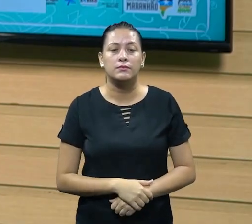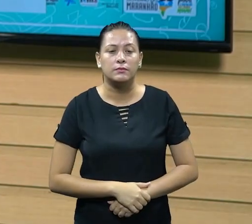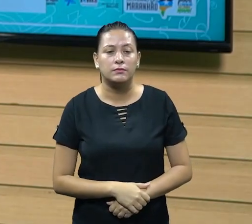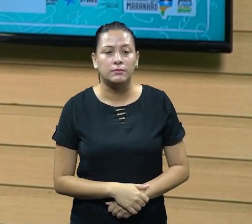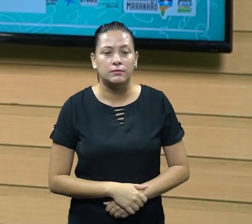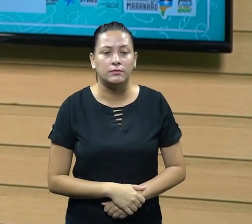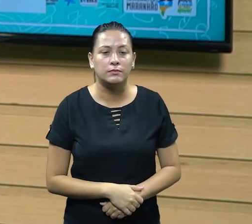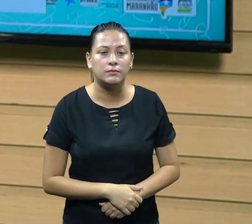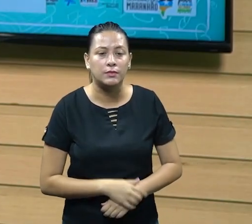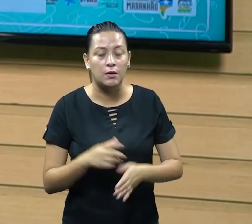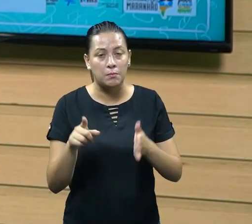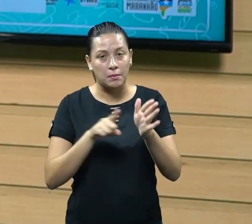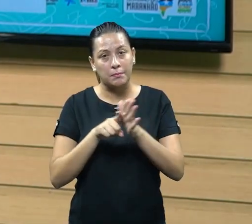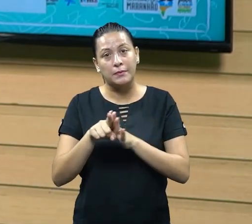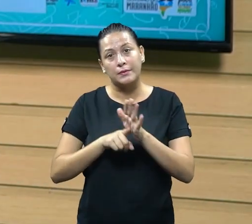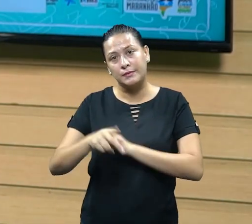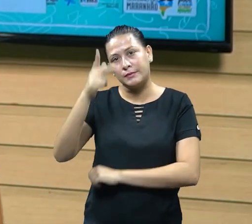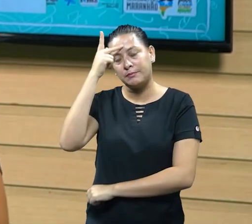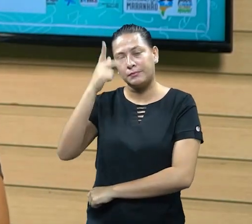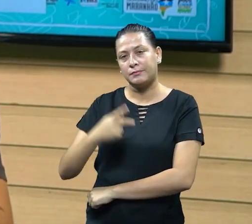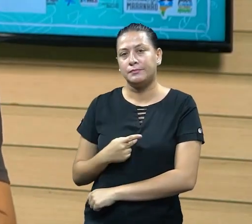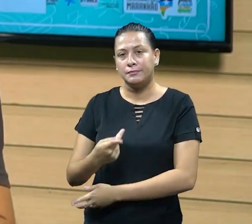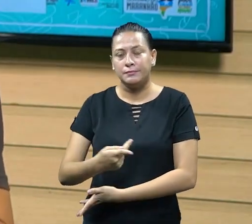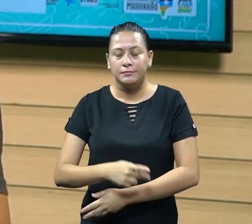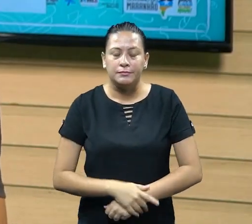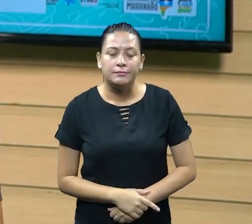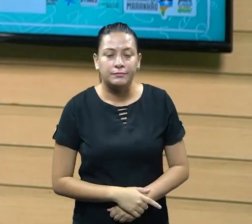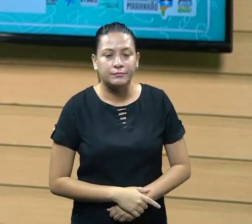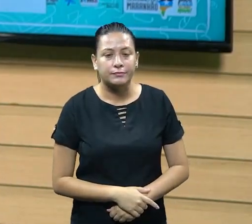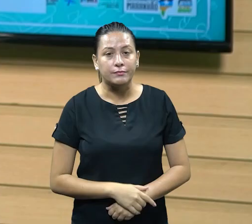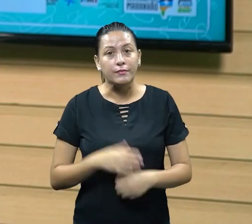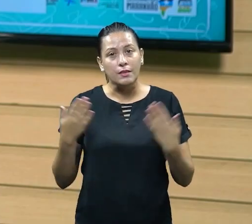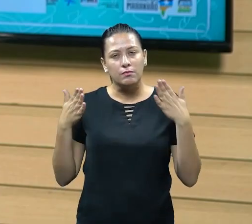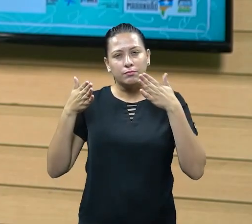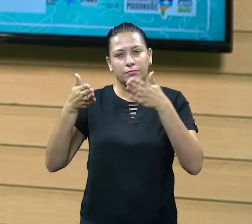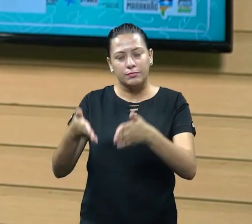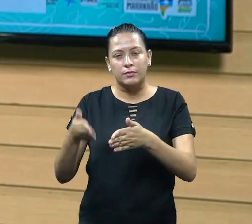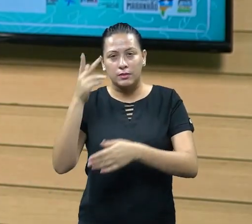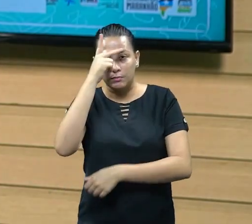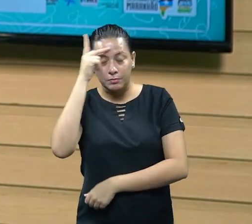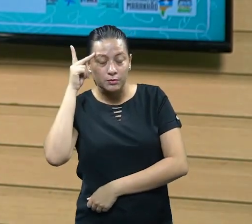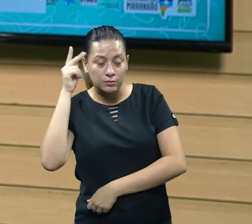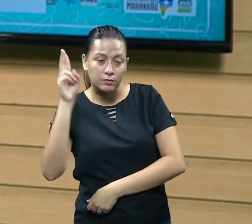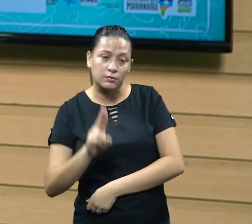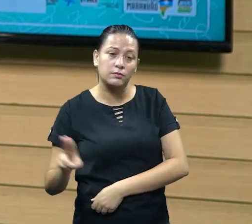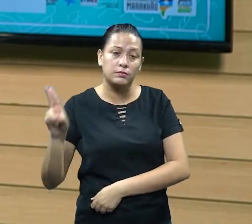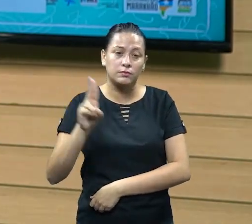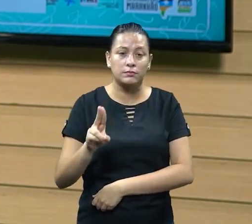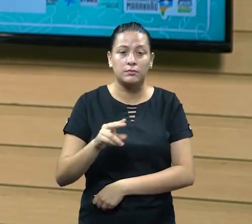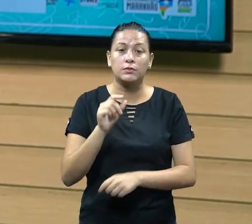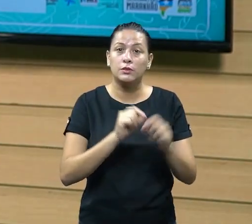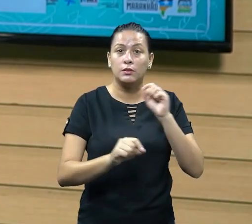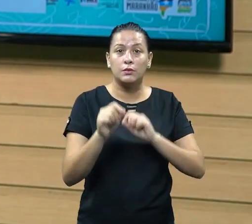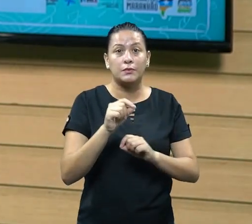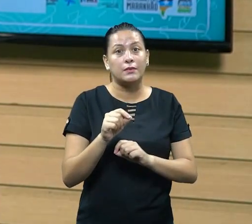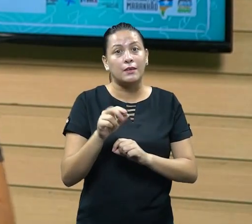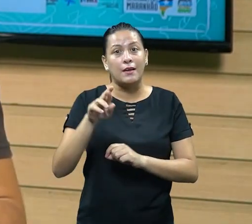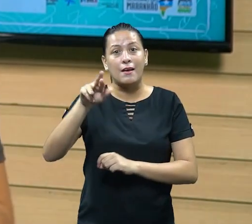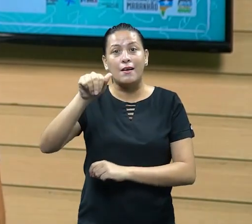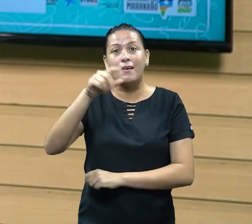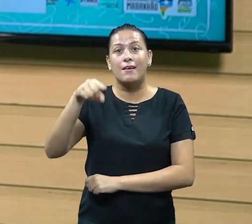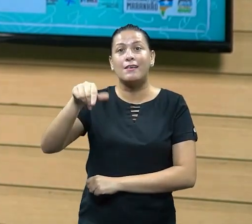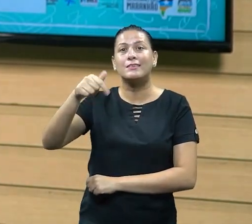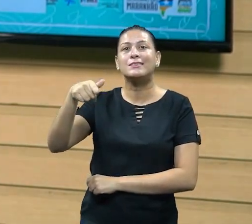autoanálise para buscar correções. Então o foco é no cliente, né? O cliente sempre vai ter razão. Ele é a razão de existir da tua